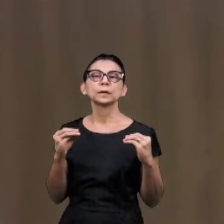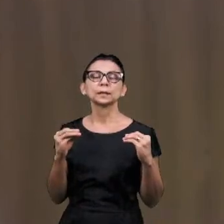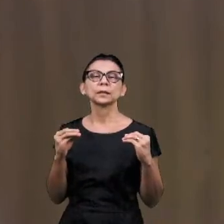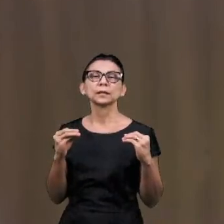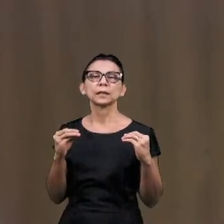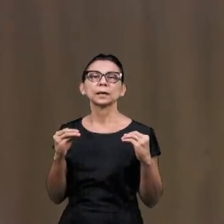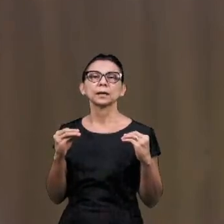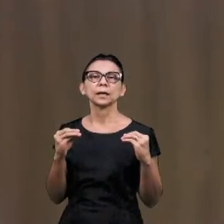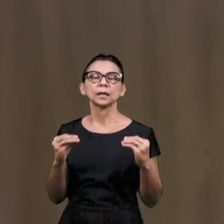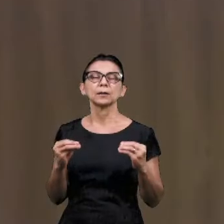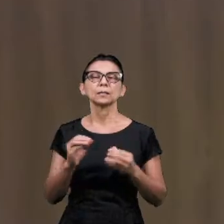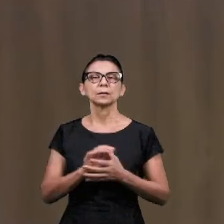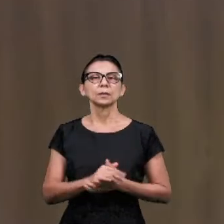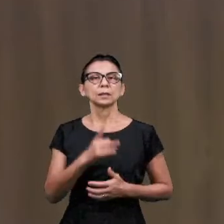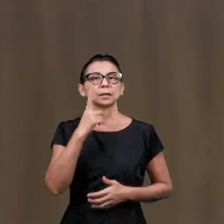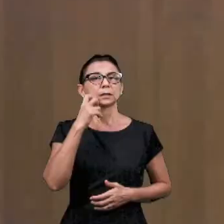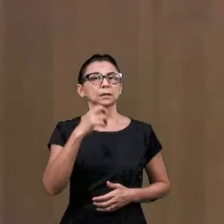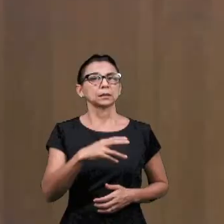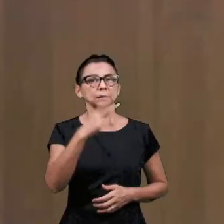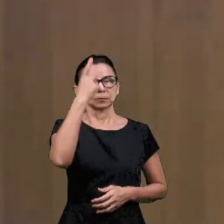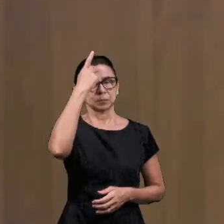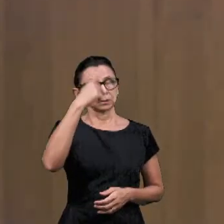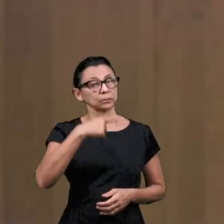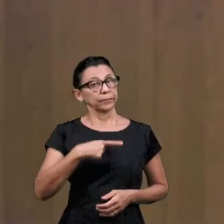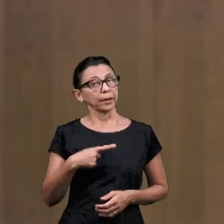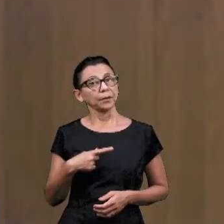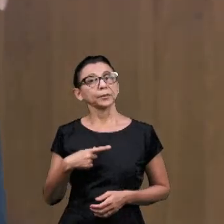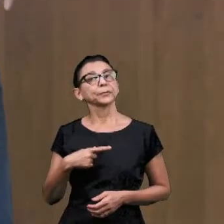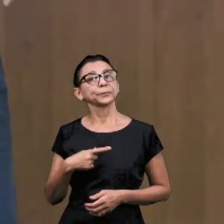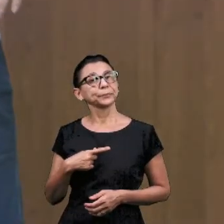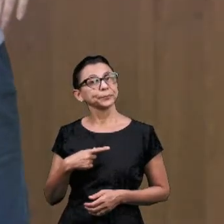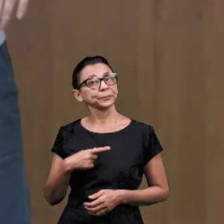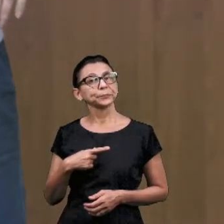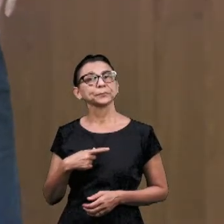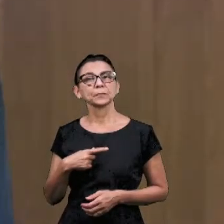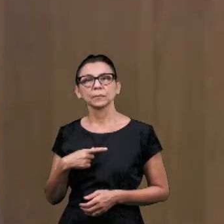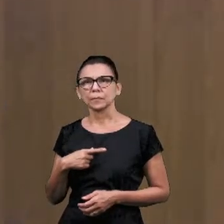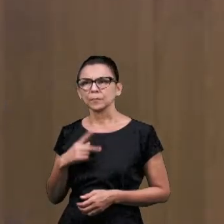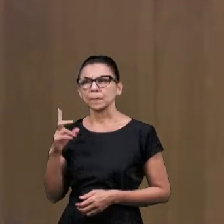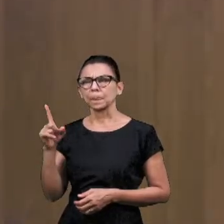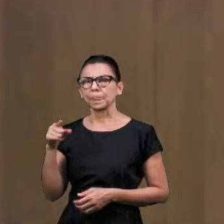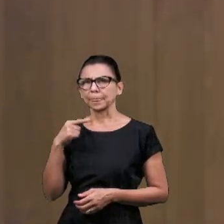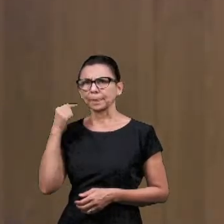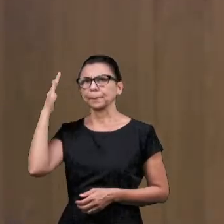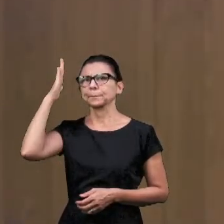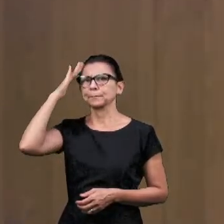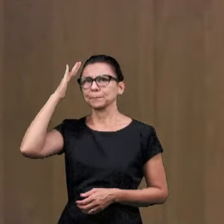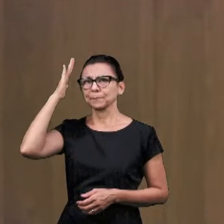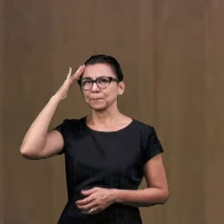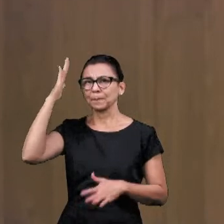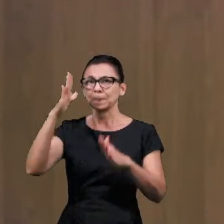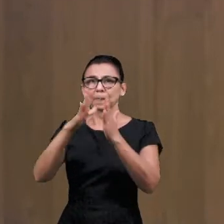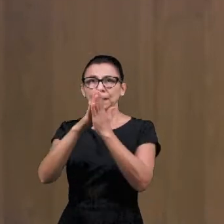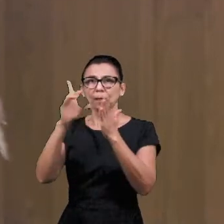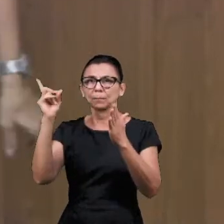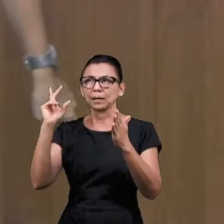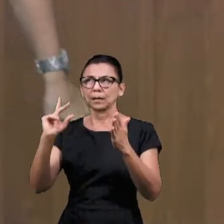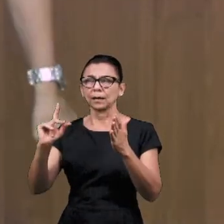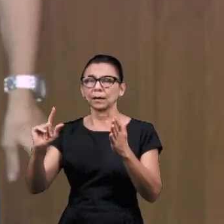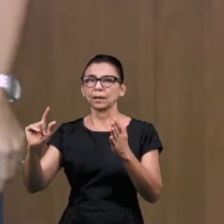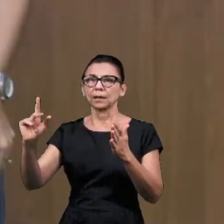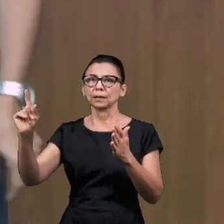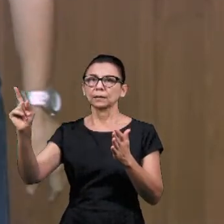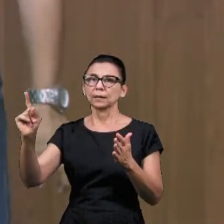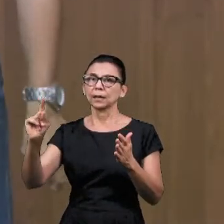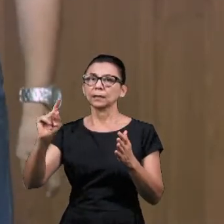seu próprio eu, a sua razão. Mas nós sabemos que a palavra de Deus, ela permanece para sempre e ela